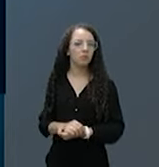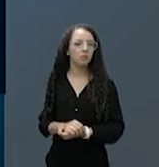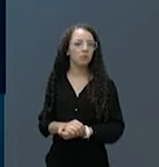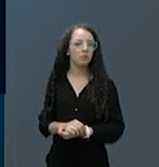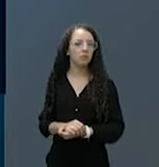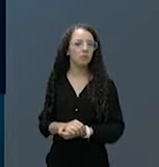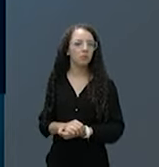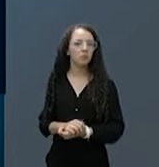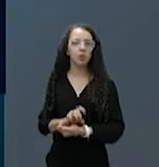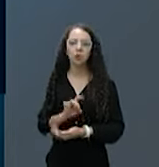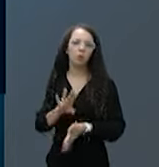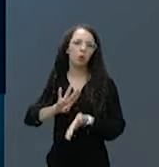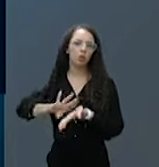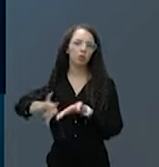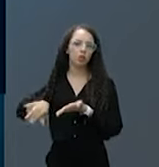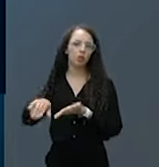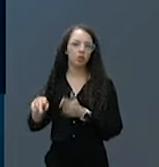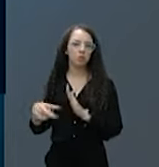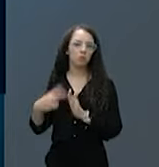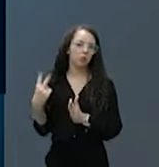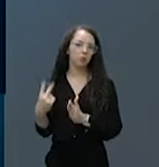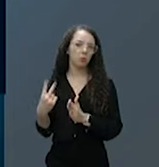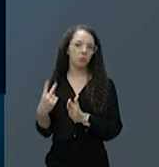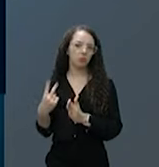itens aqui. É. É, não há maior